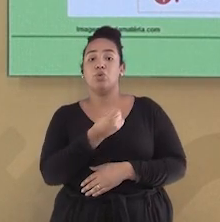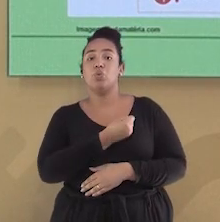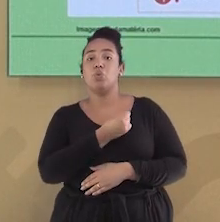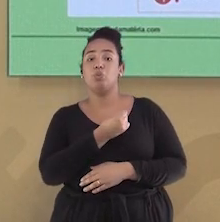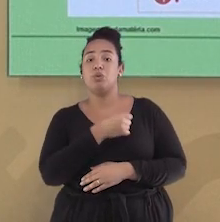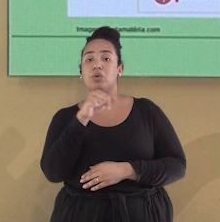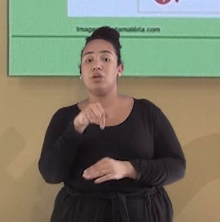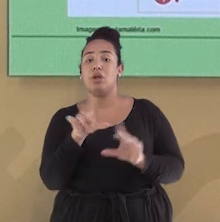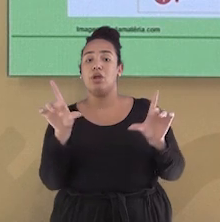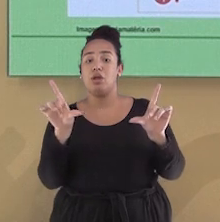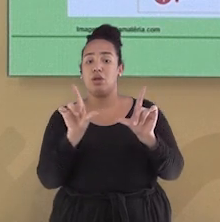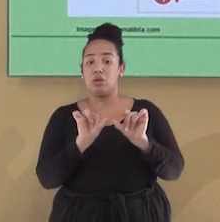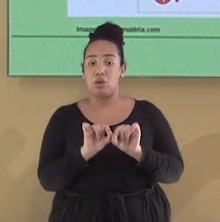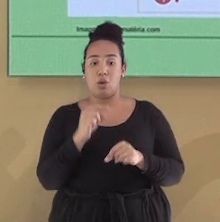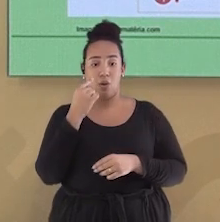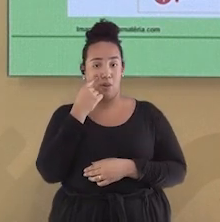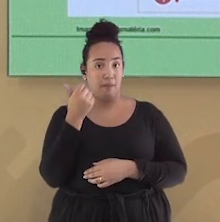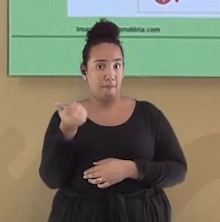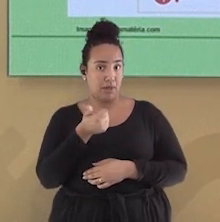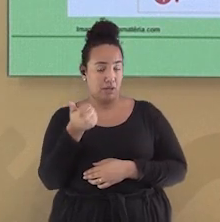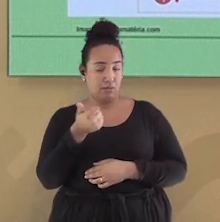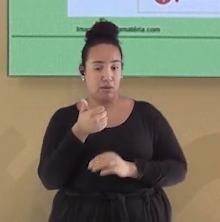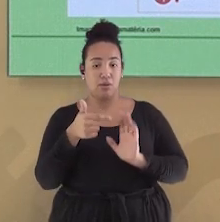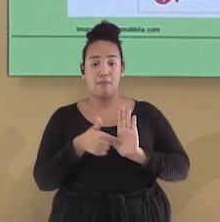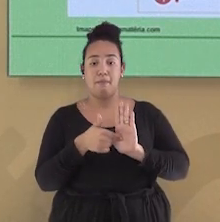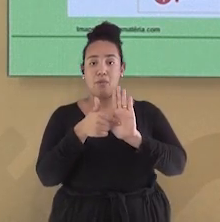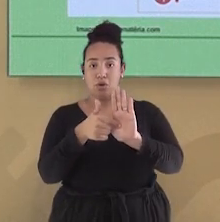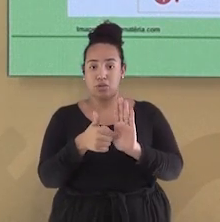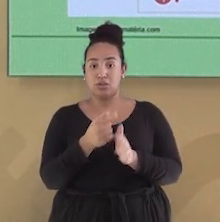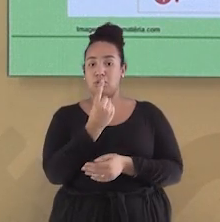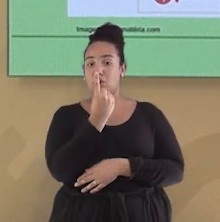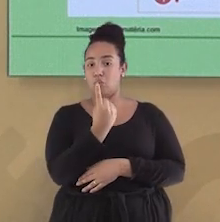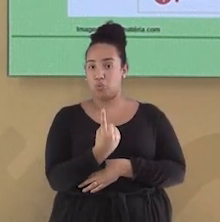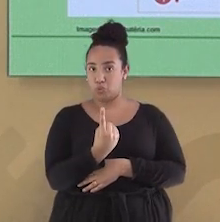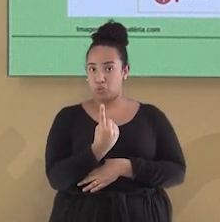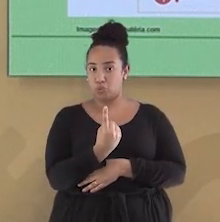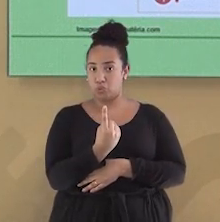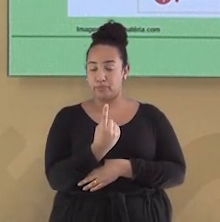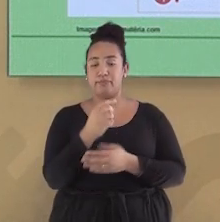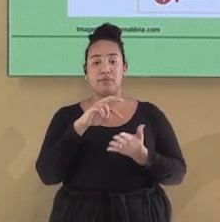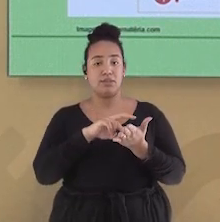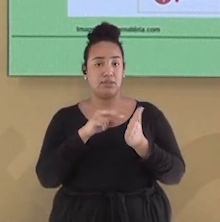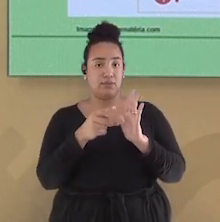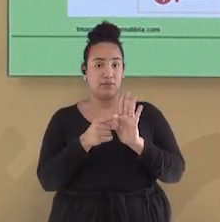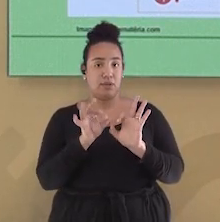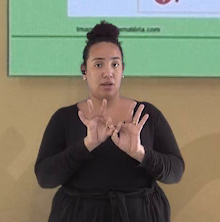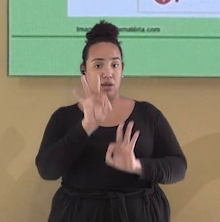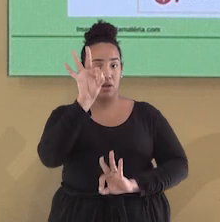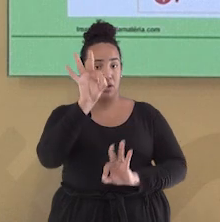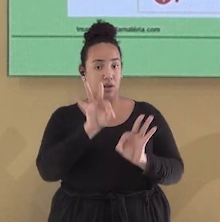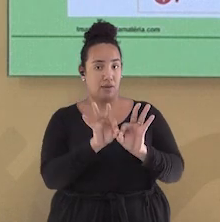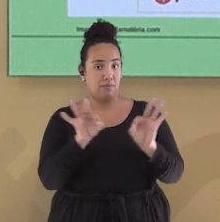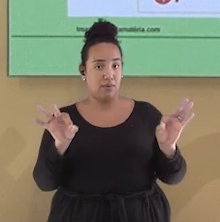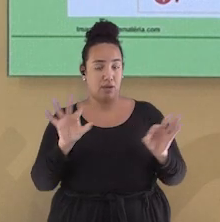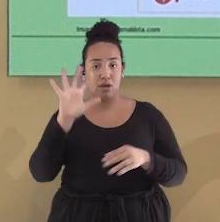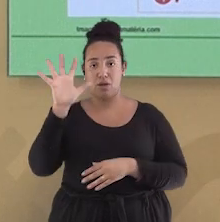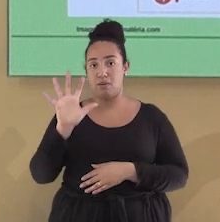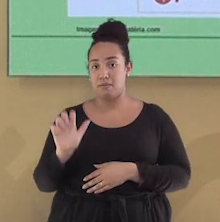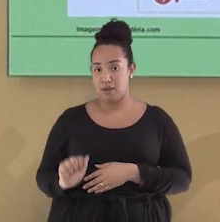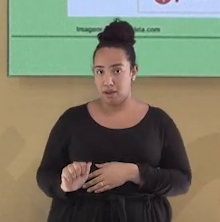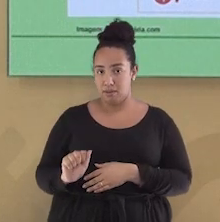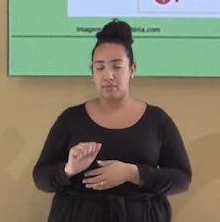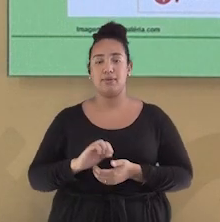o quanto o mapa foi reduzido. O primeiro número, que geralmente é 1, representa a medida do